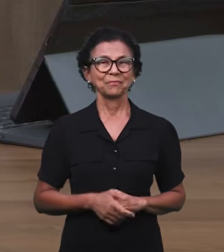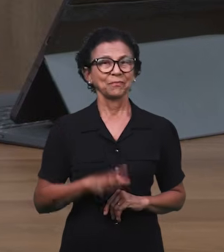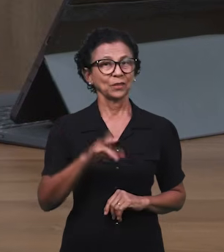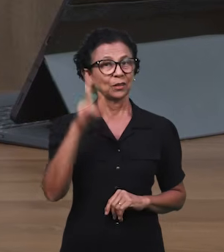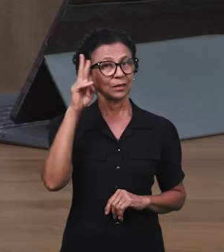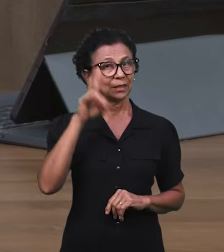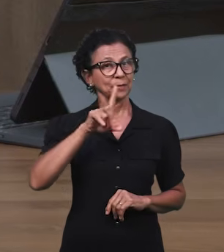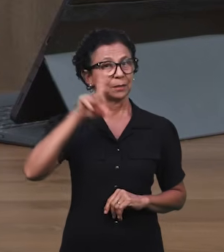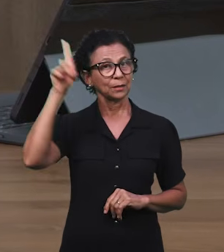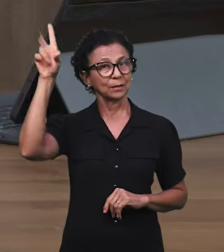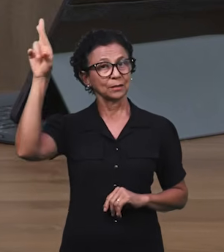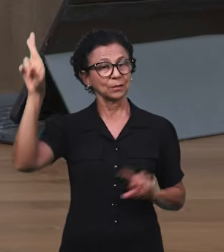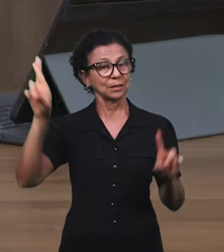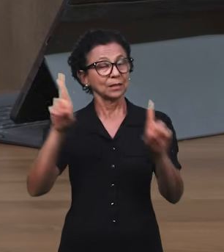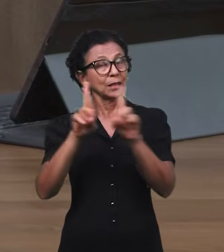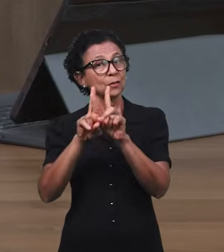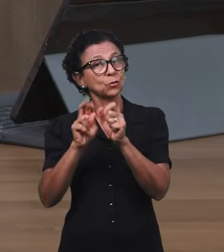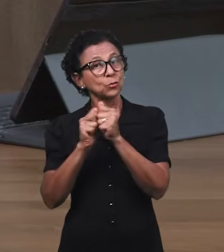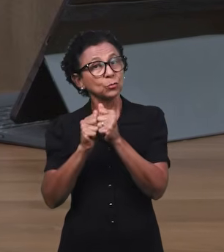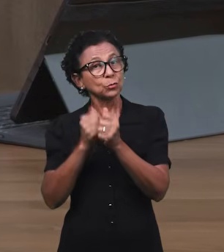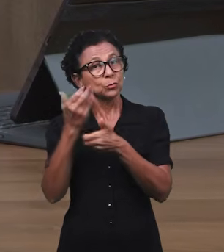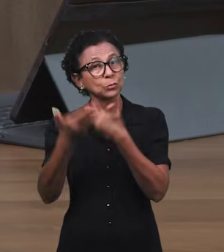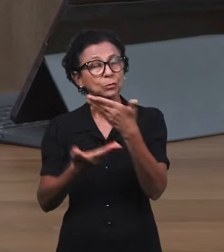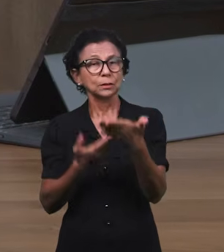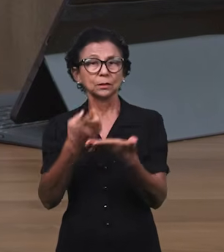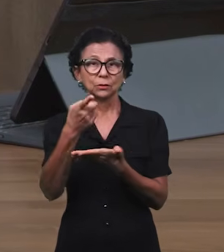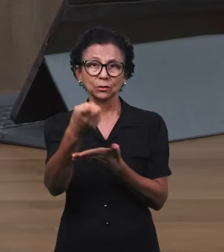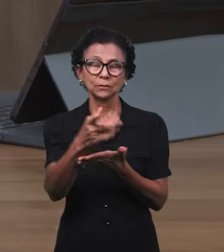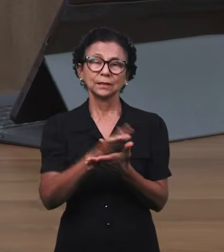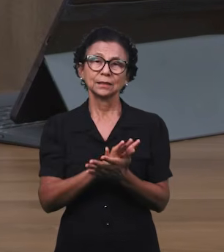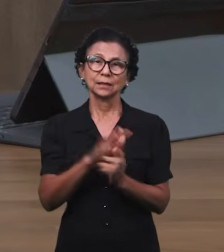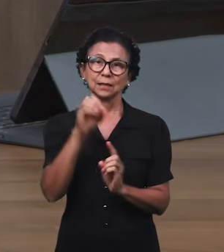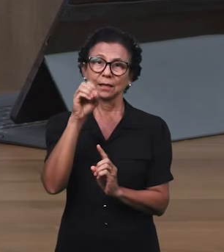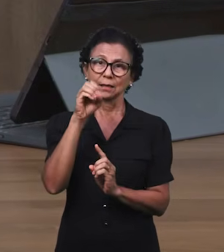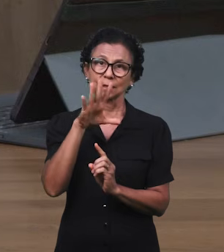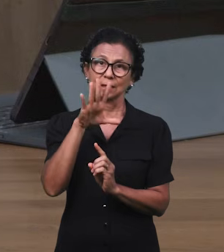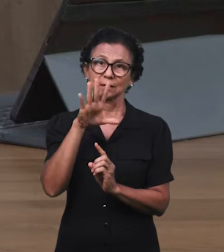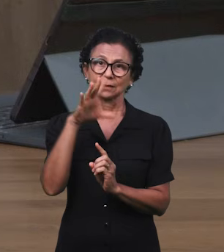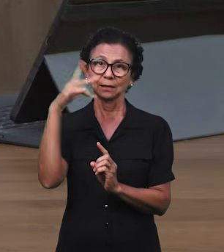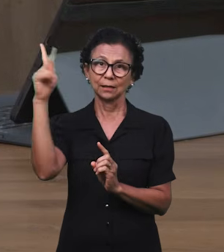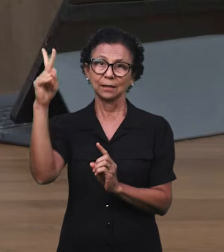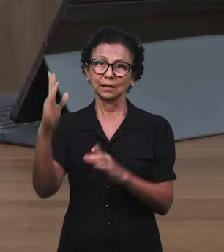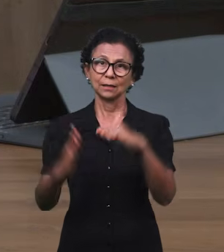o Senhor é contigo e a graça te basta.